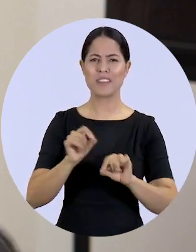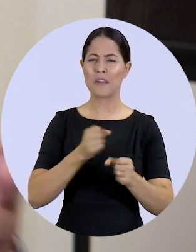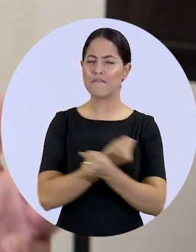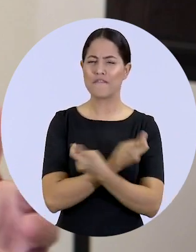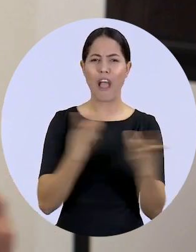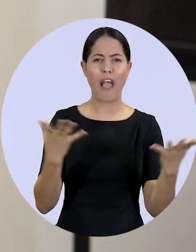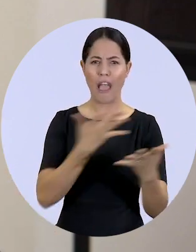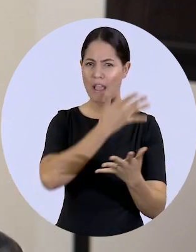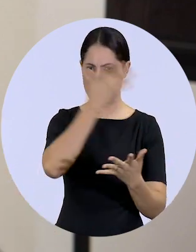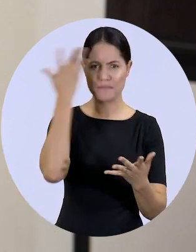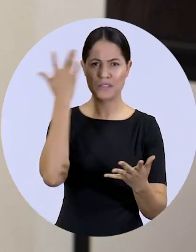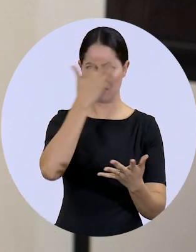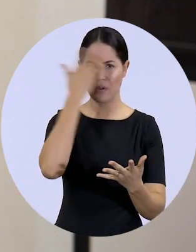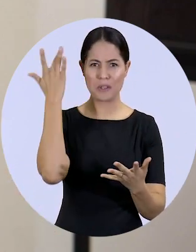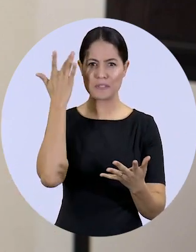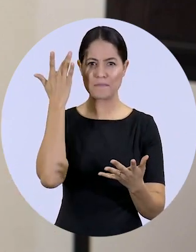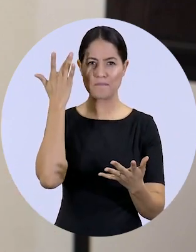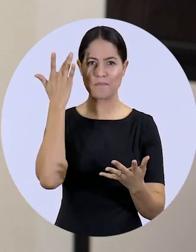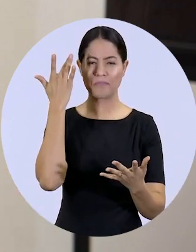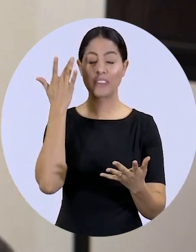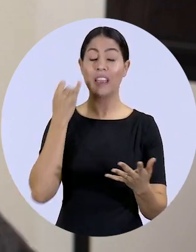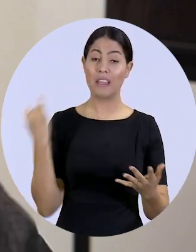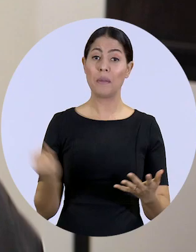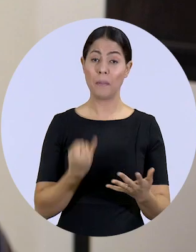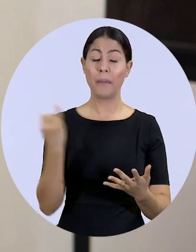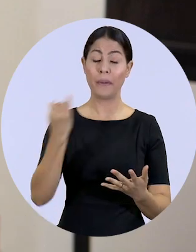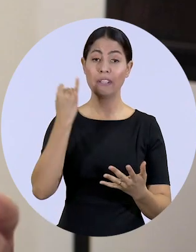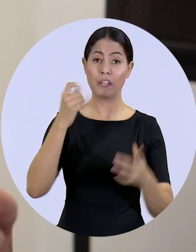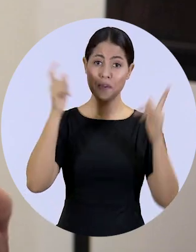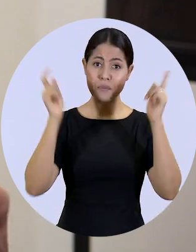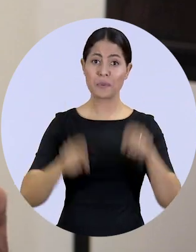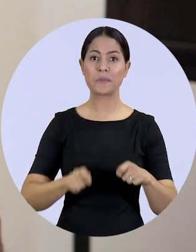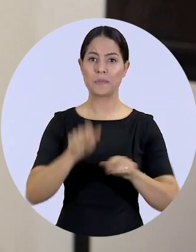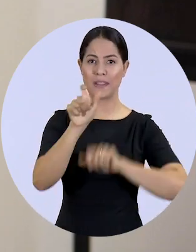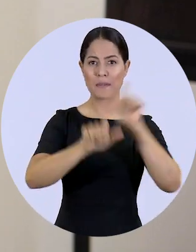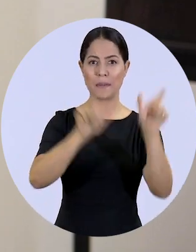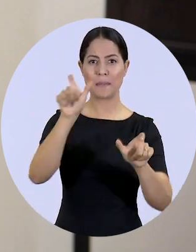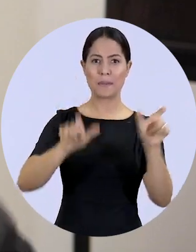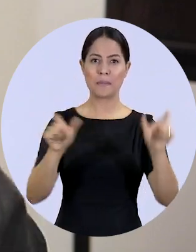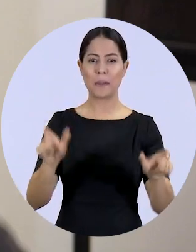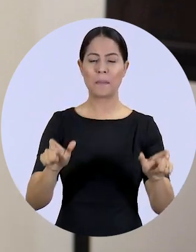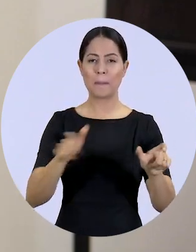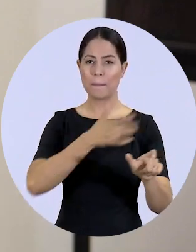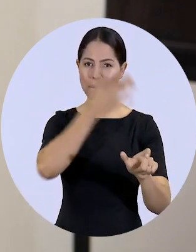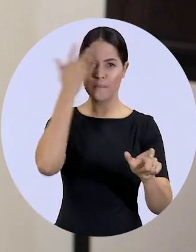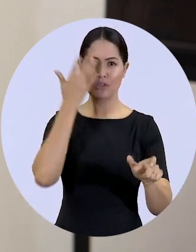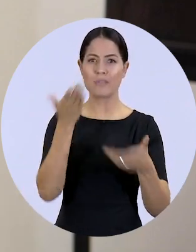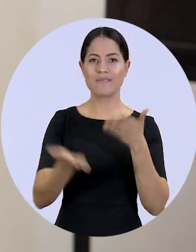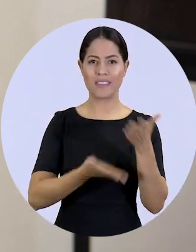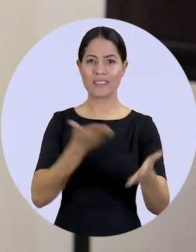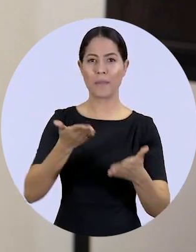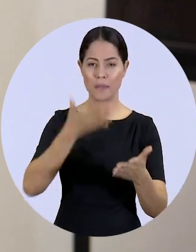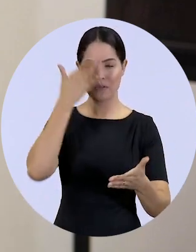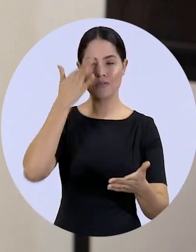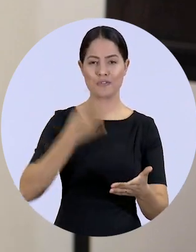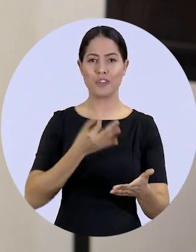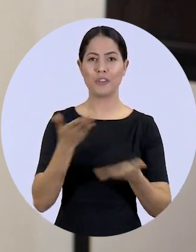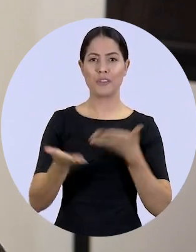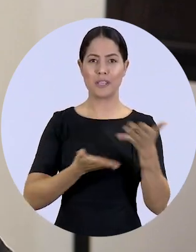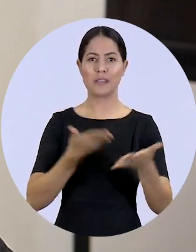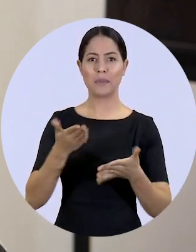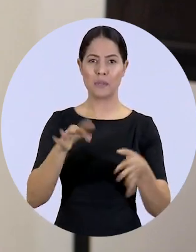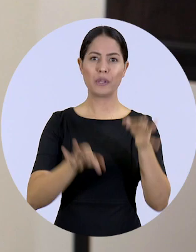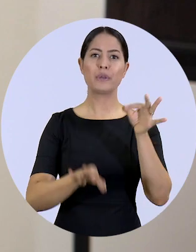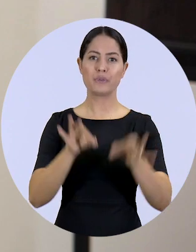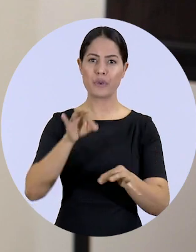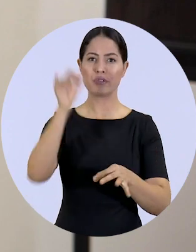nós nunca veremos, que nós não sabemos quem são, mas que vão ter a possibilidade de ter um pouco de dignidade no tratamento do Poder Judiciário.